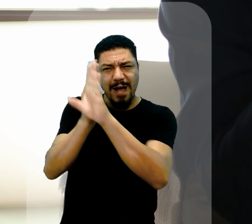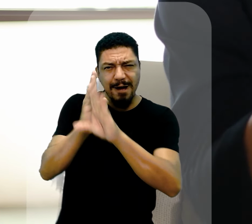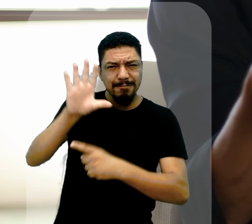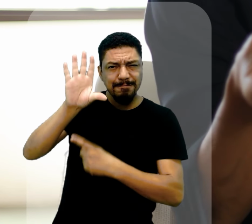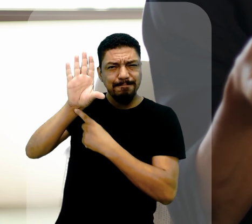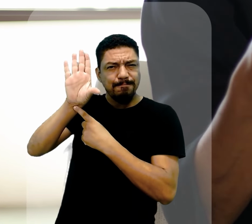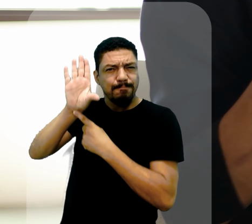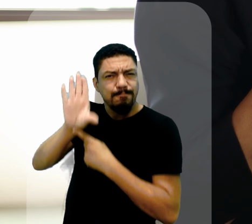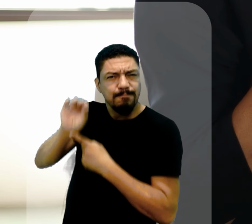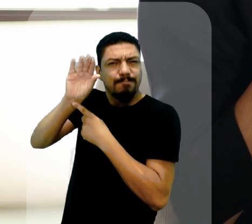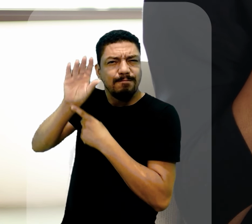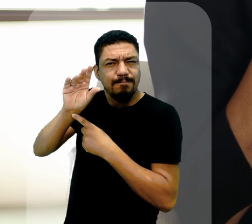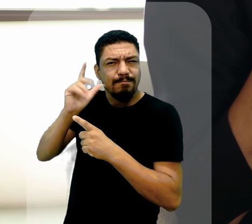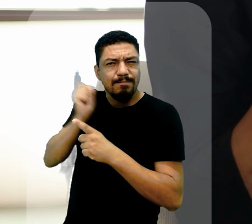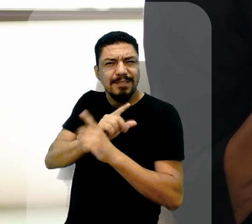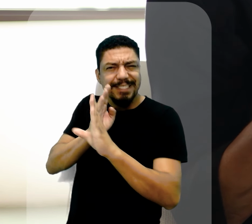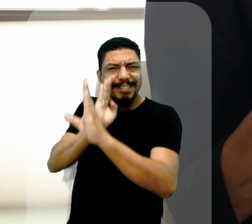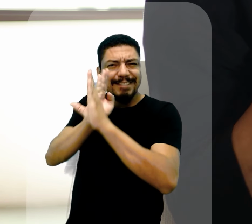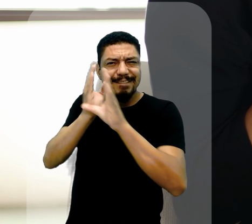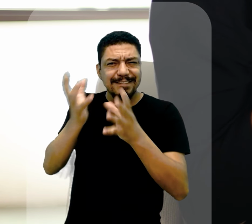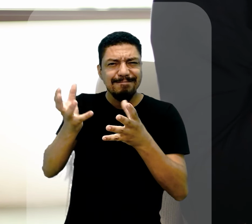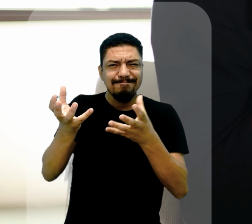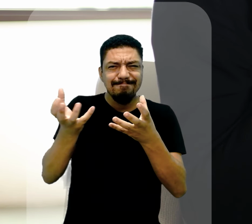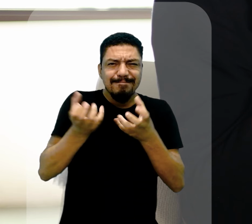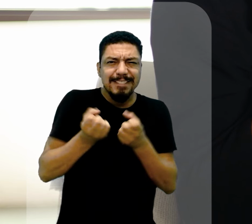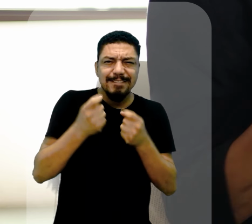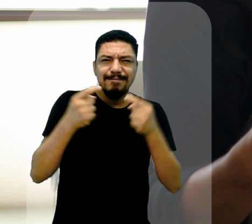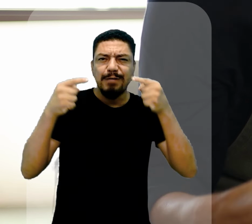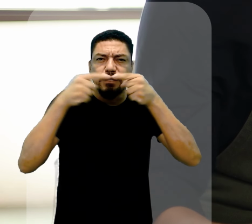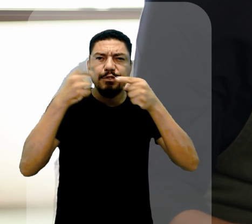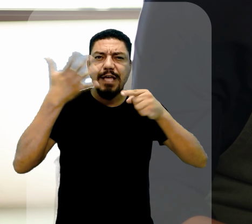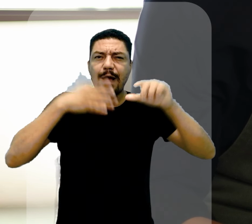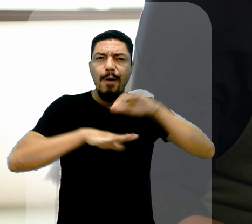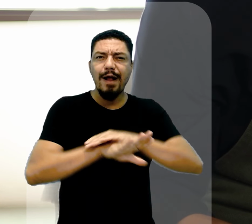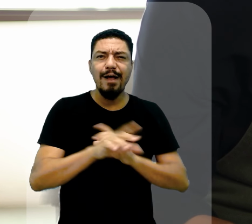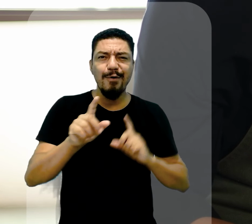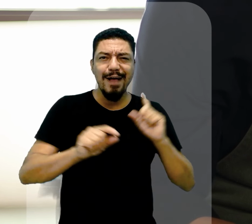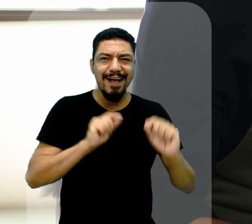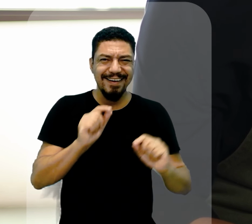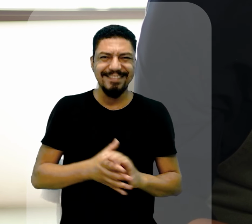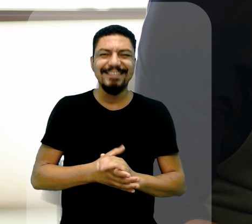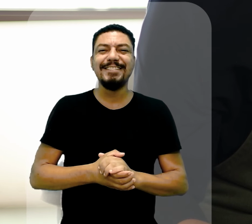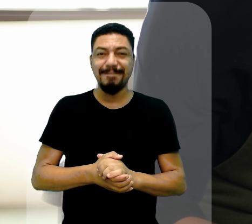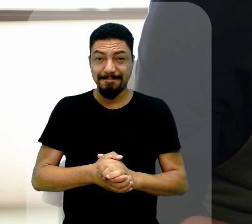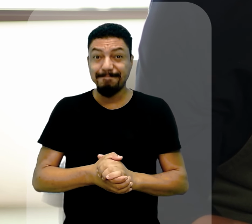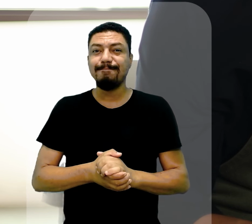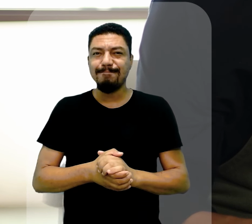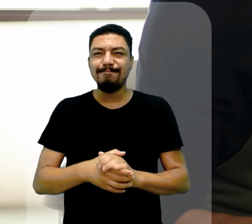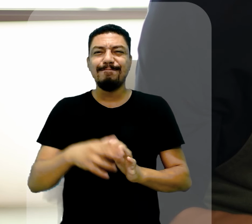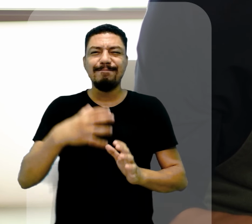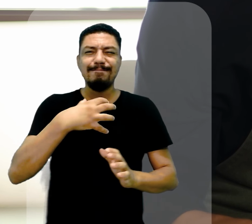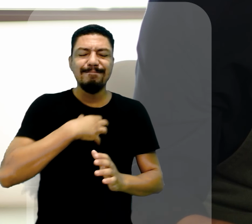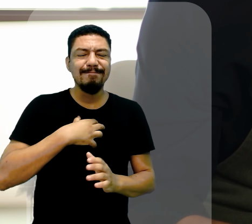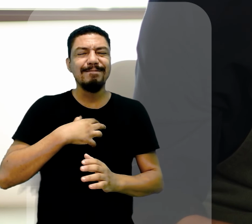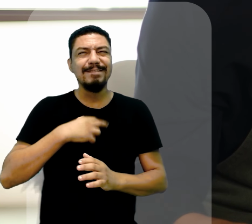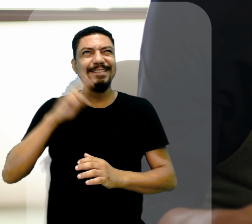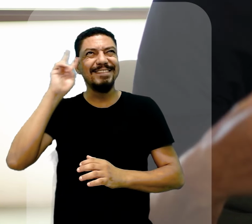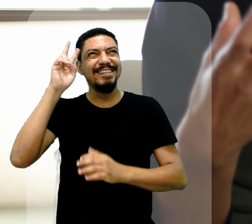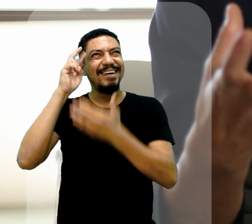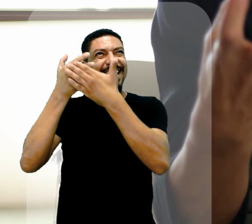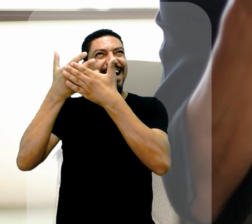agora nessa fração de segundo, o que me faz sentido, o que eu quero guardar. Então tem também a nostalgia, né, da fotografia,